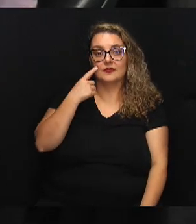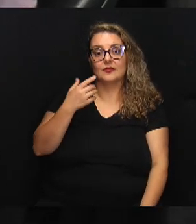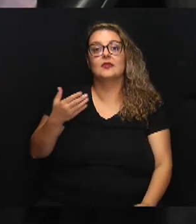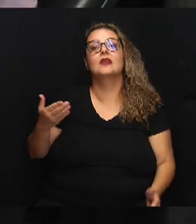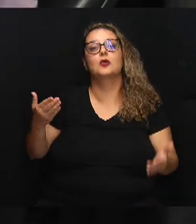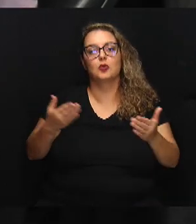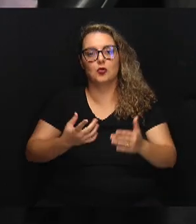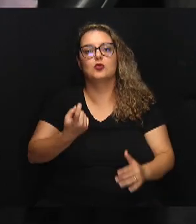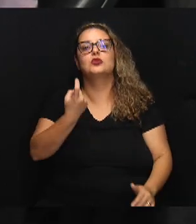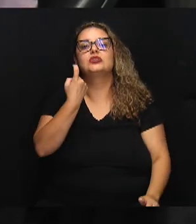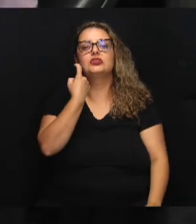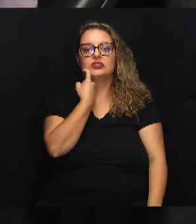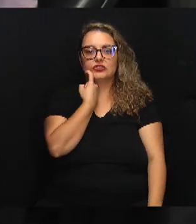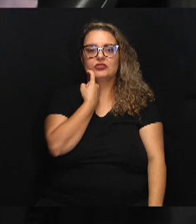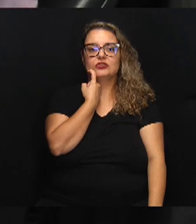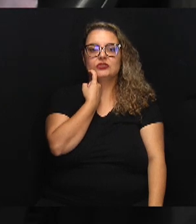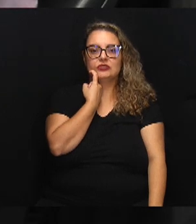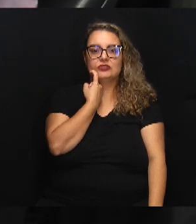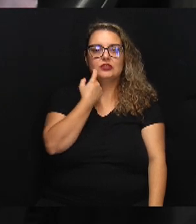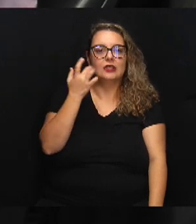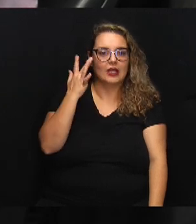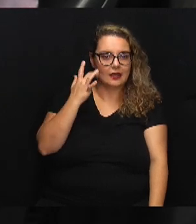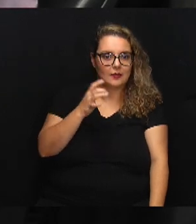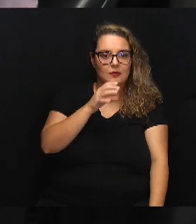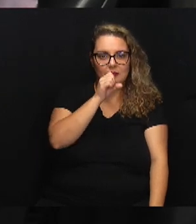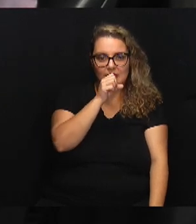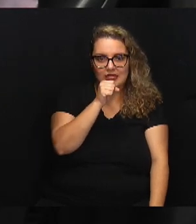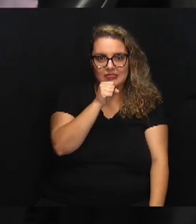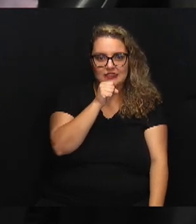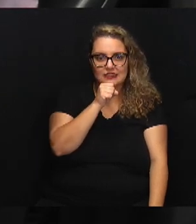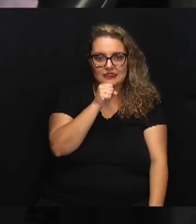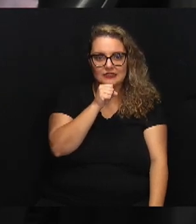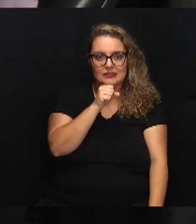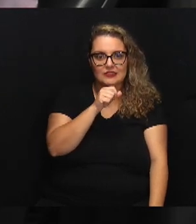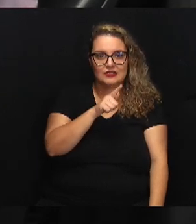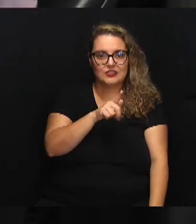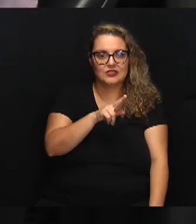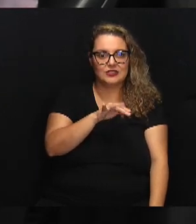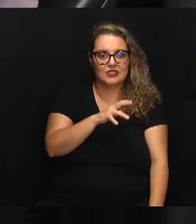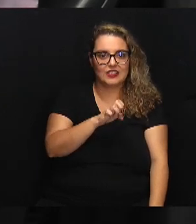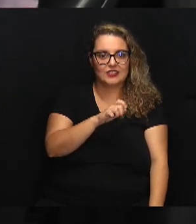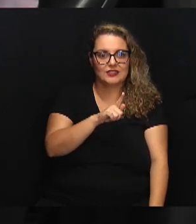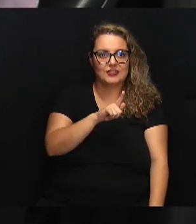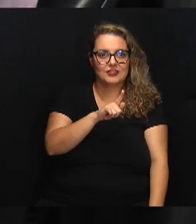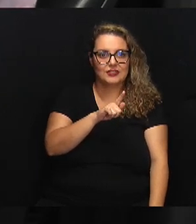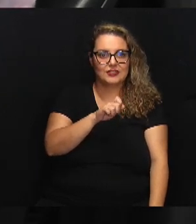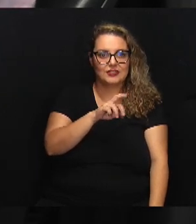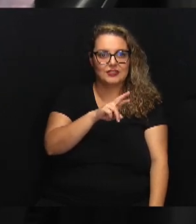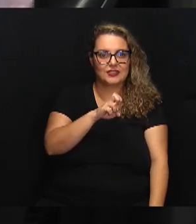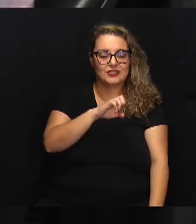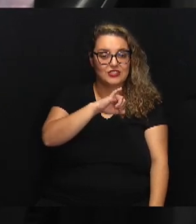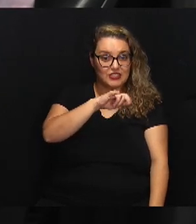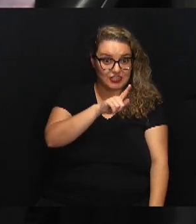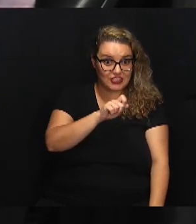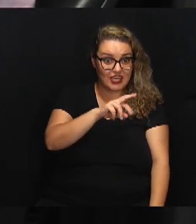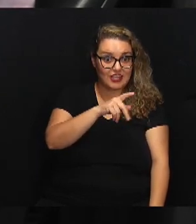é sexta-feira, amanhã, sábado, Gerson a partir...